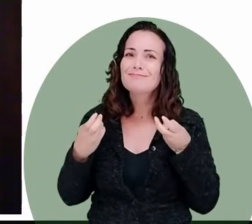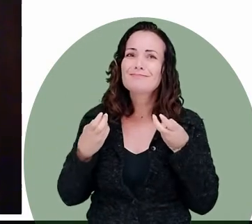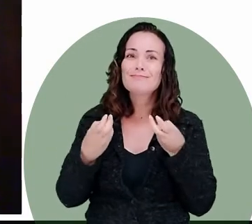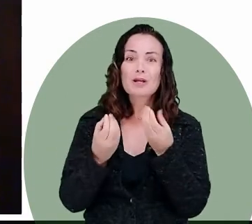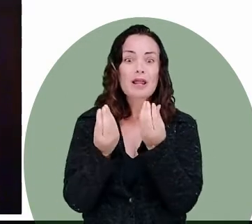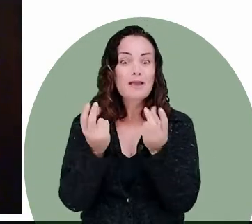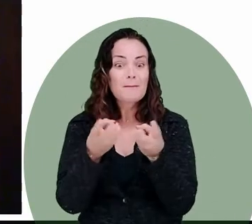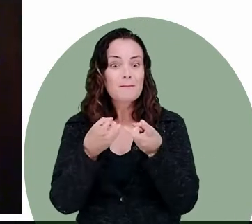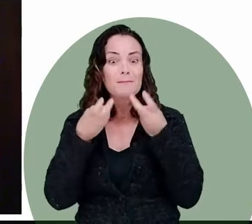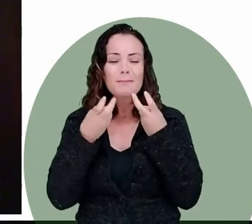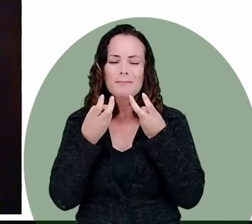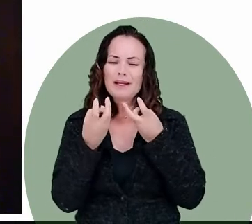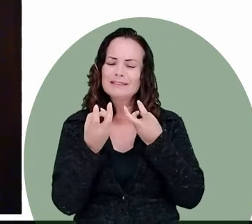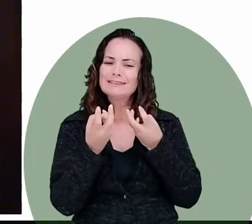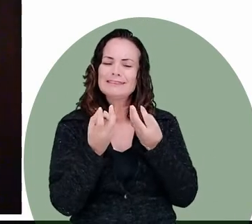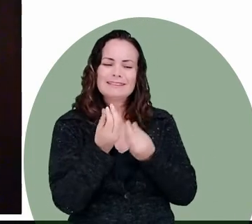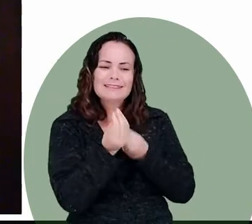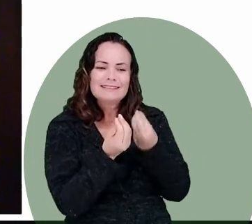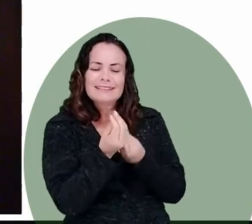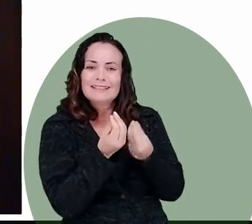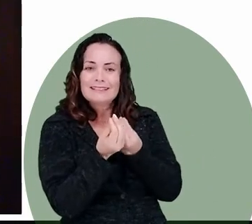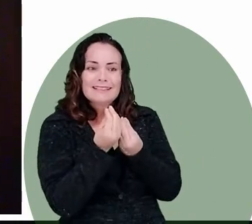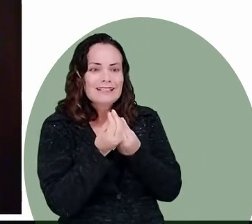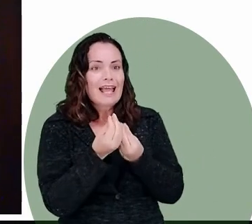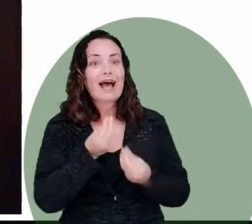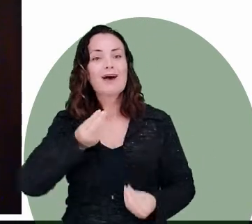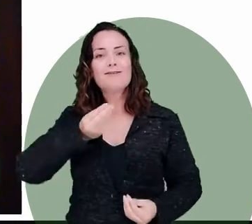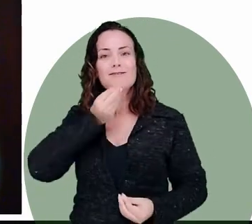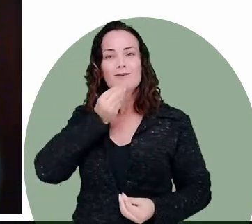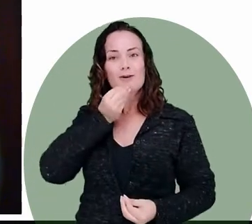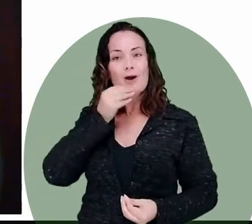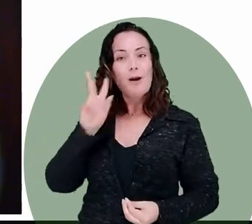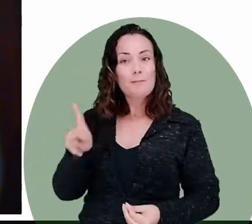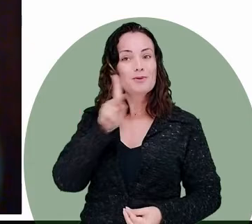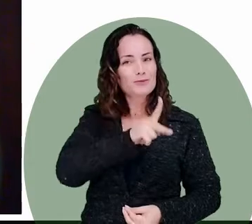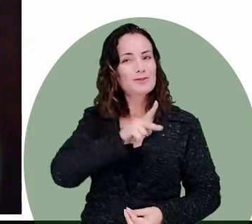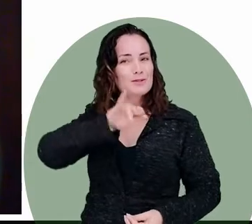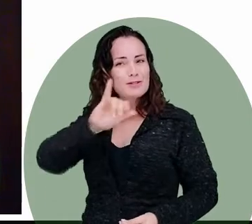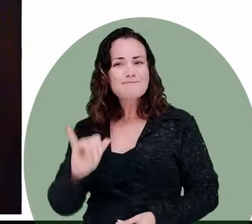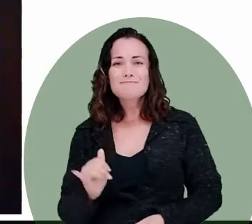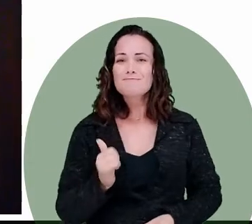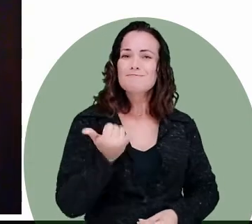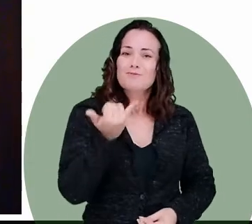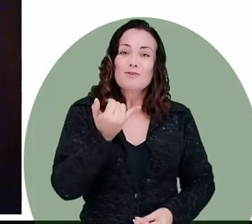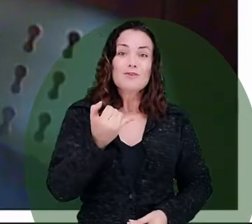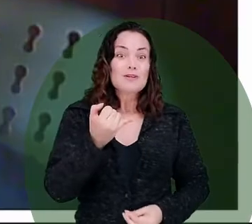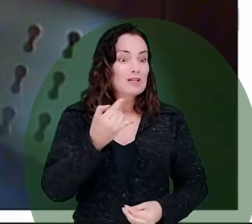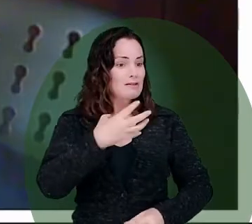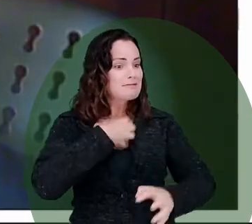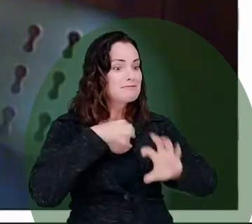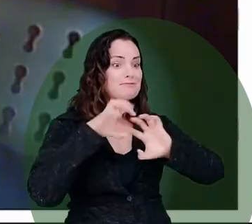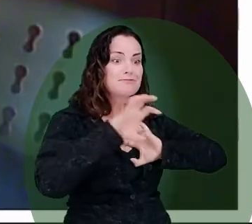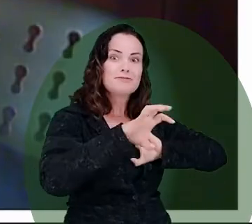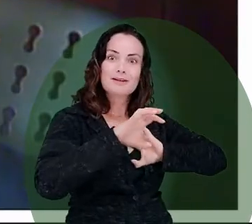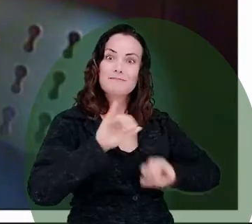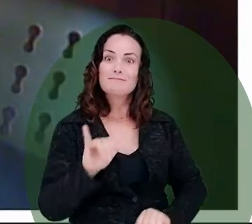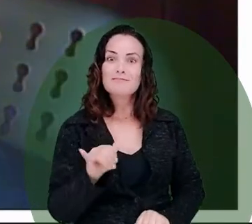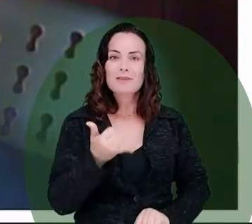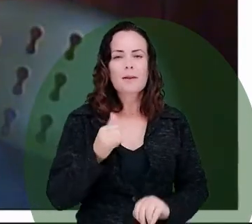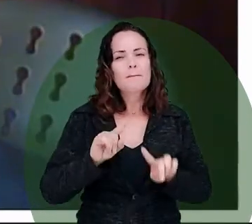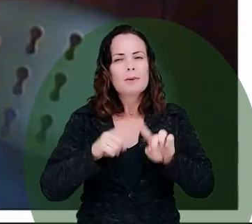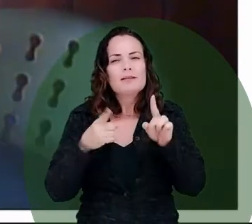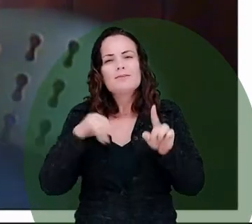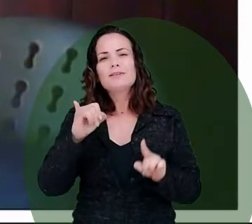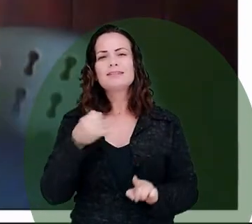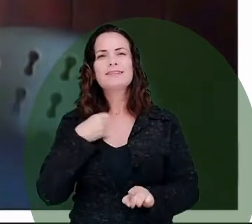a empatia e a oportunidade que essa professora sentiu. Mas se você chegar e